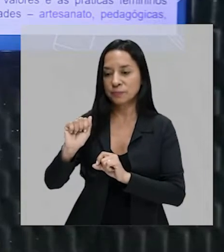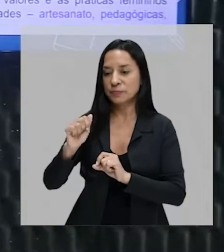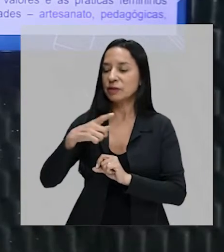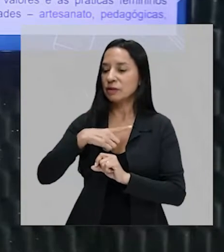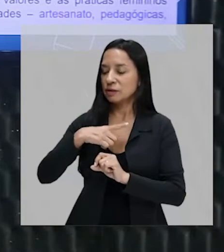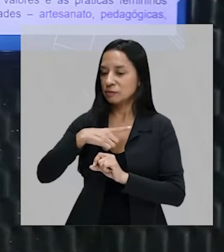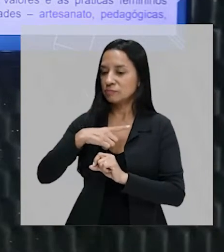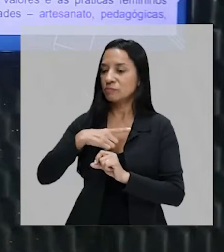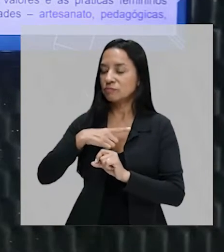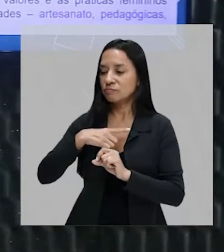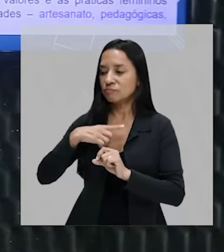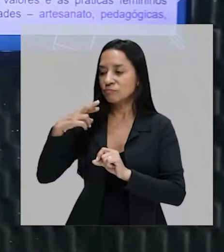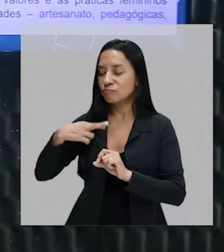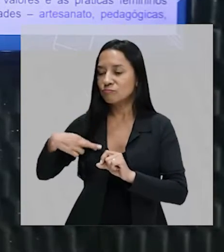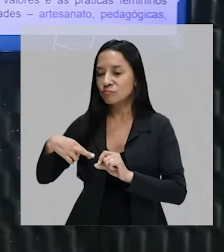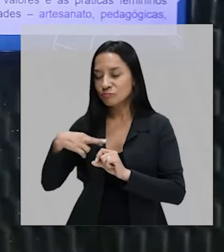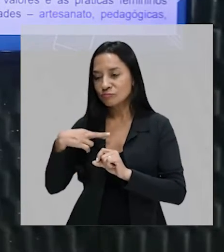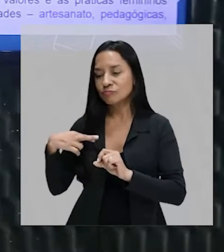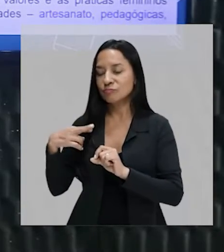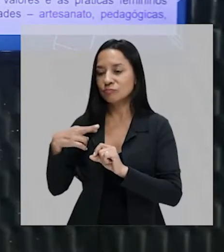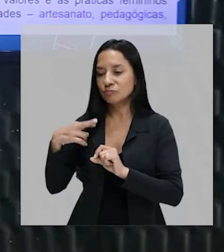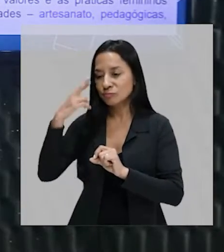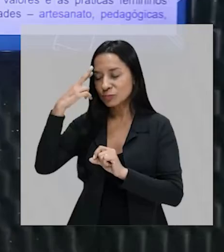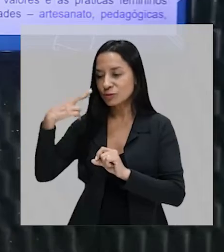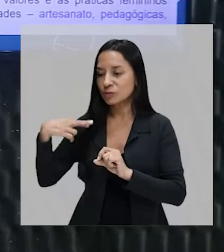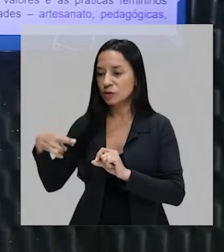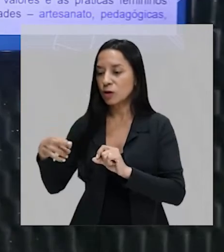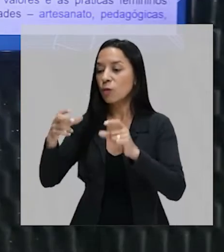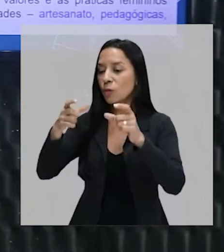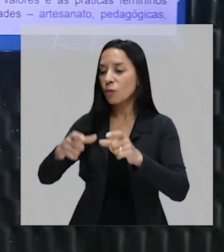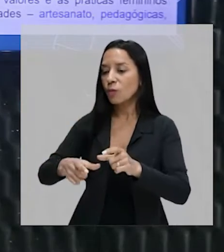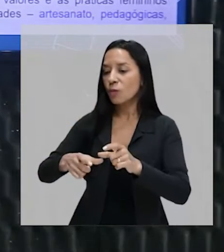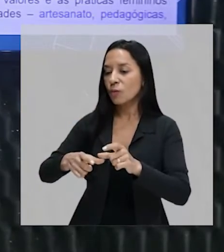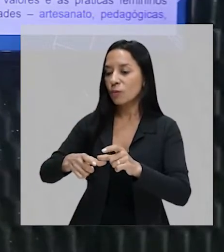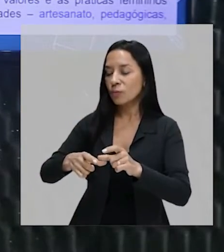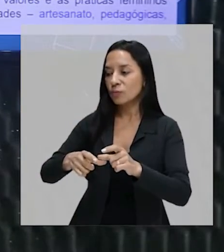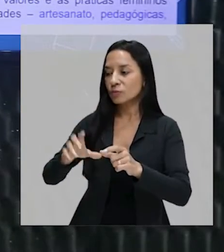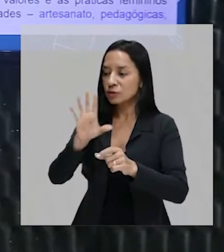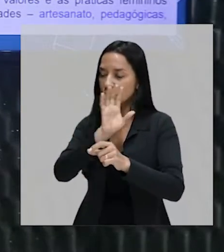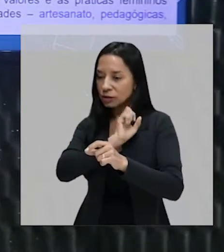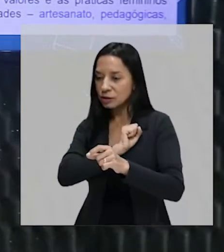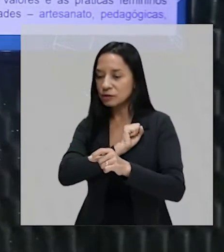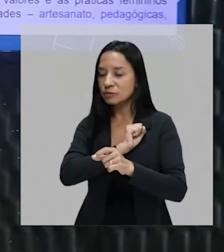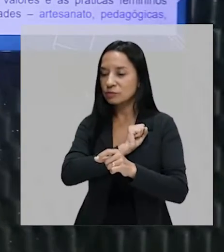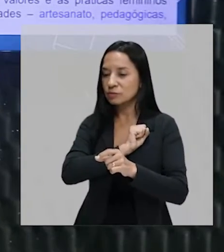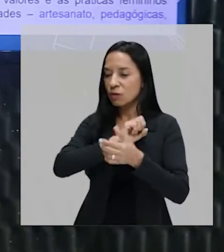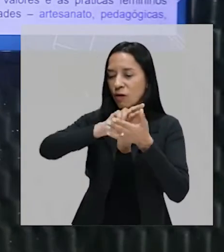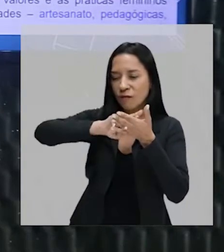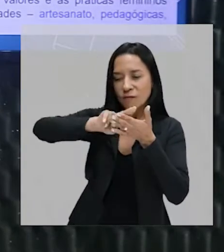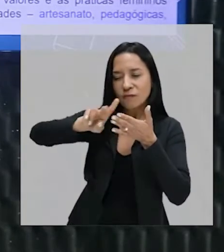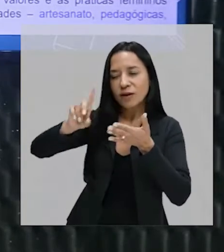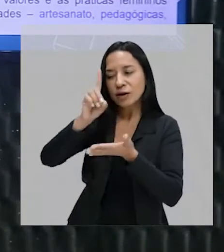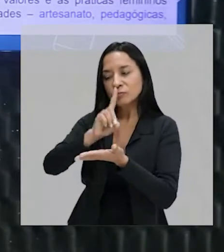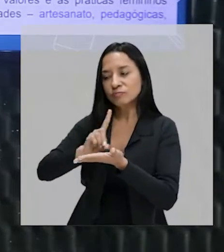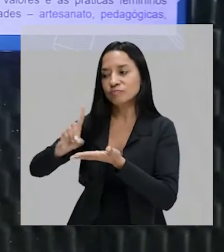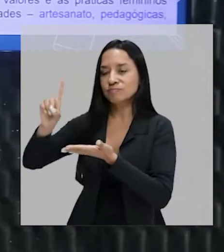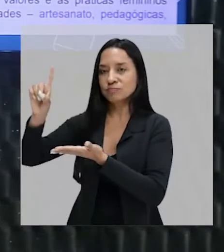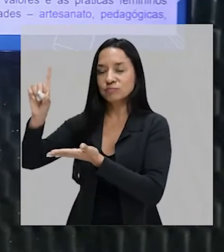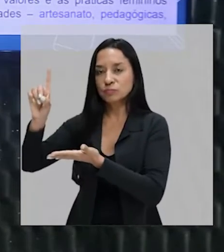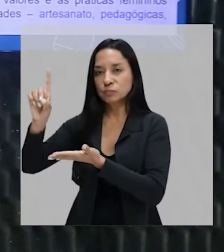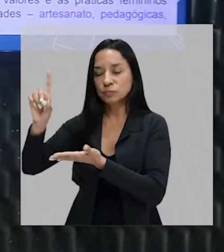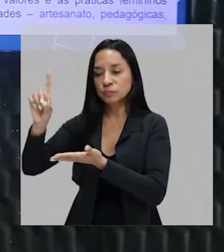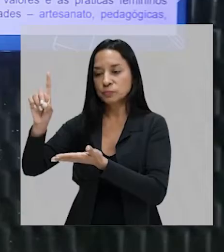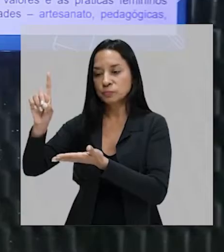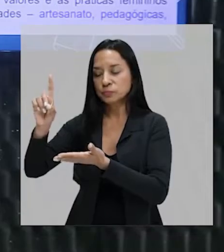bichinho uma religião politeísta animista onde ele tive em usavam e adoravam diversos Deuses